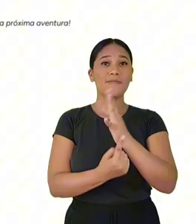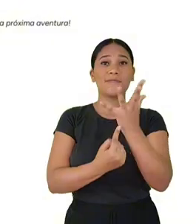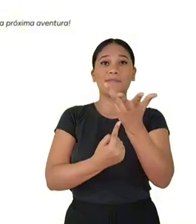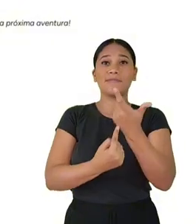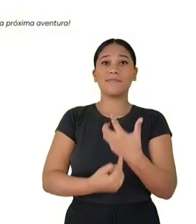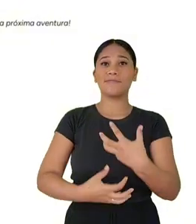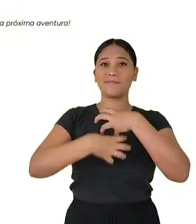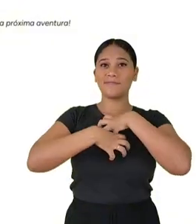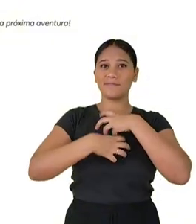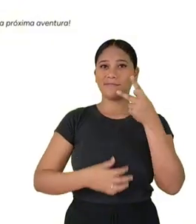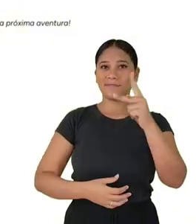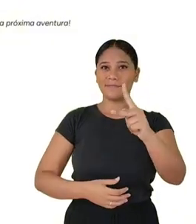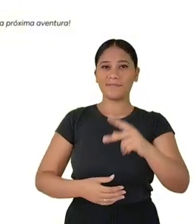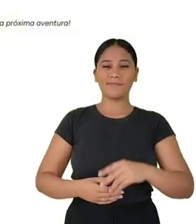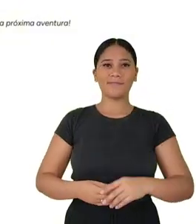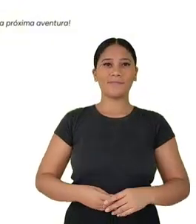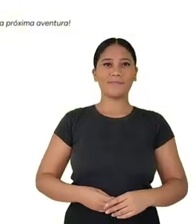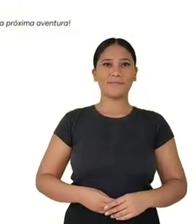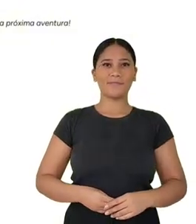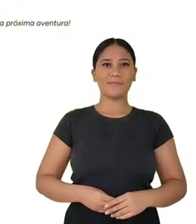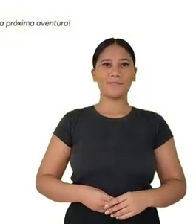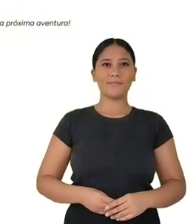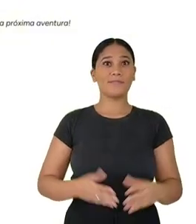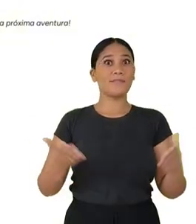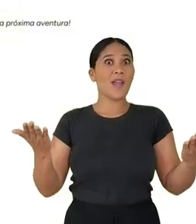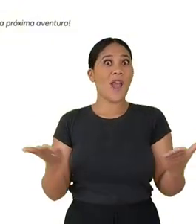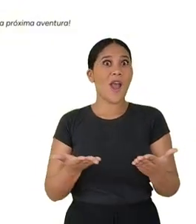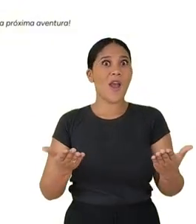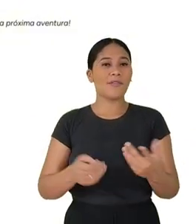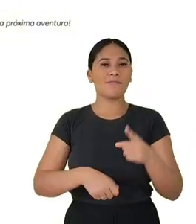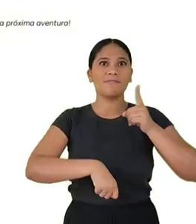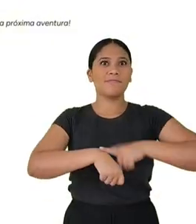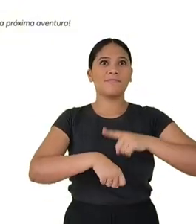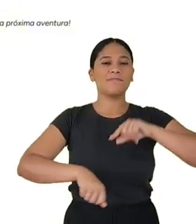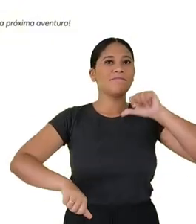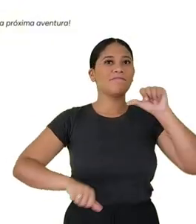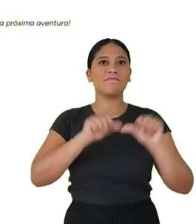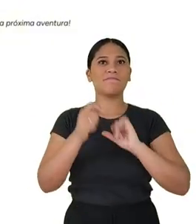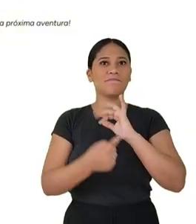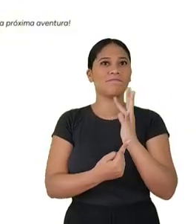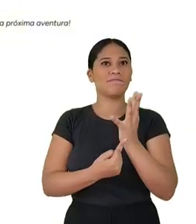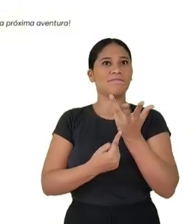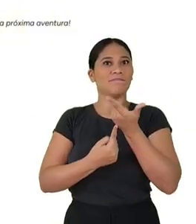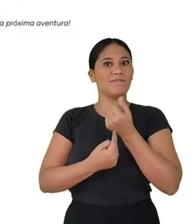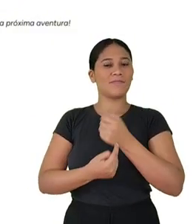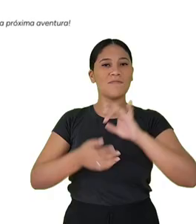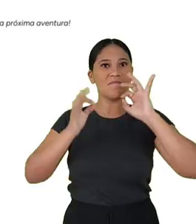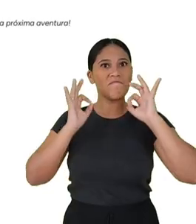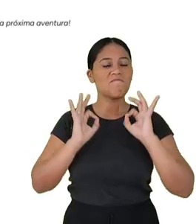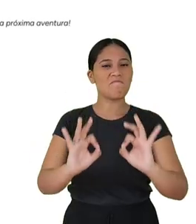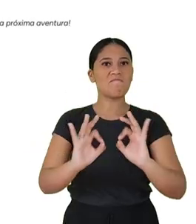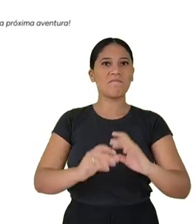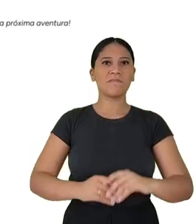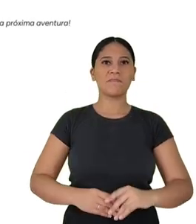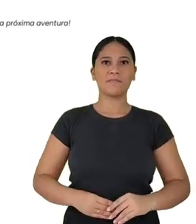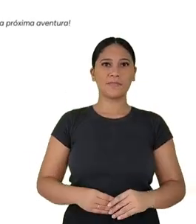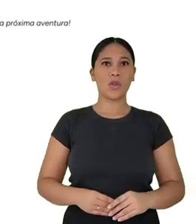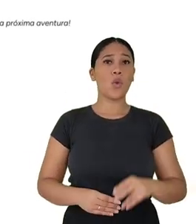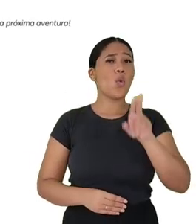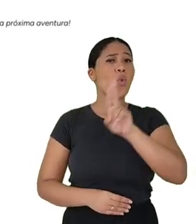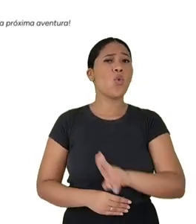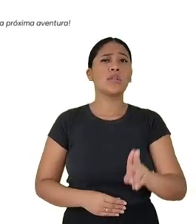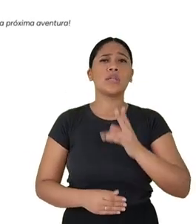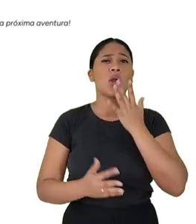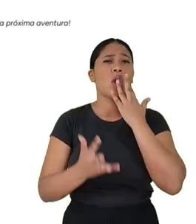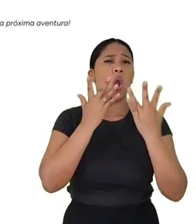Criando a obra de arte, personalização. Agora é hora de transformar seu avião em uma verdadeira obra de